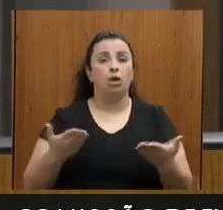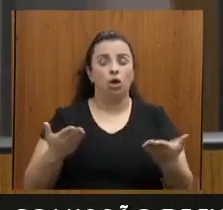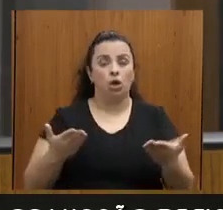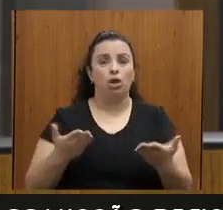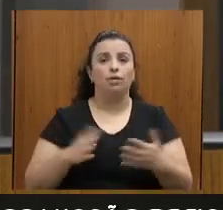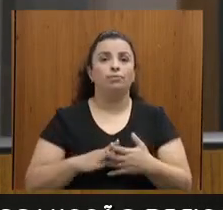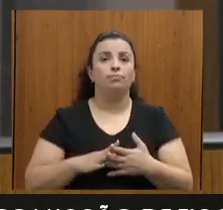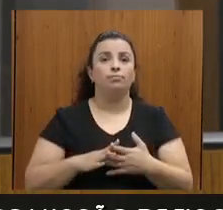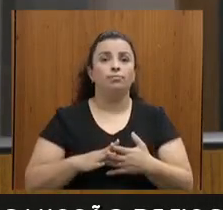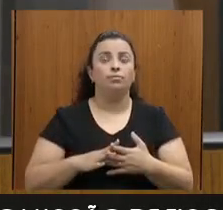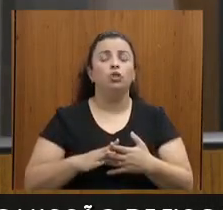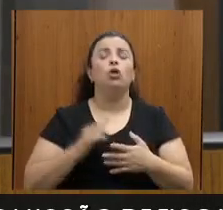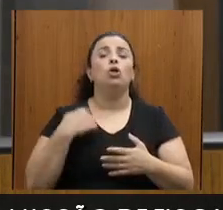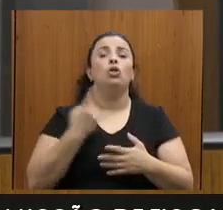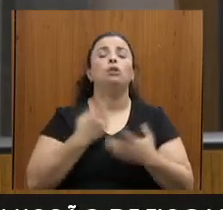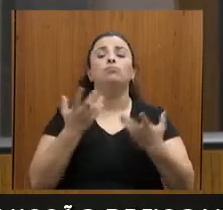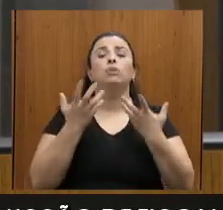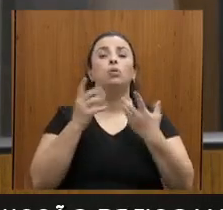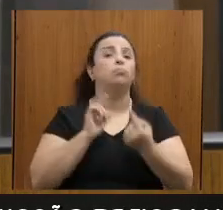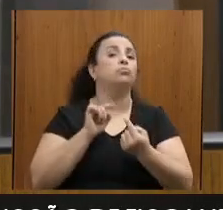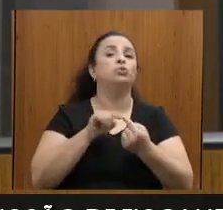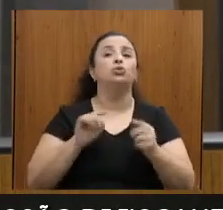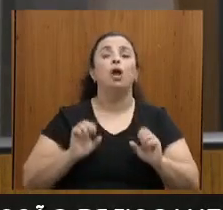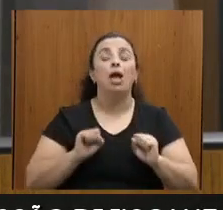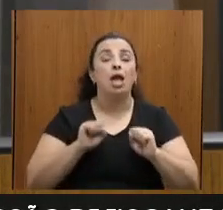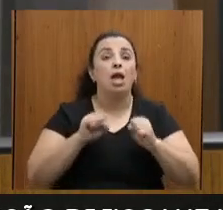para reforçar. Primeiro,